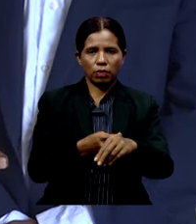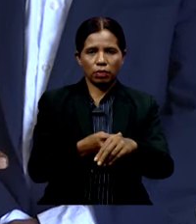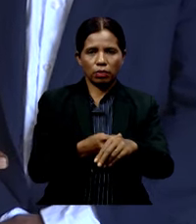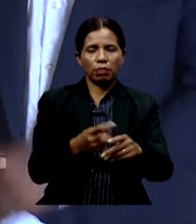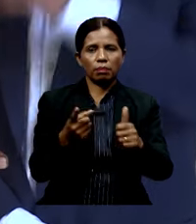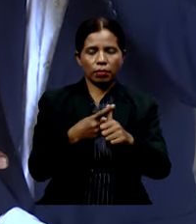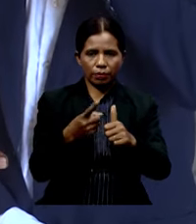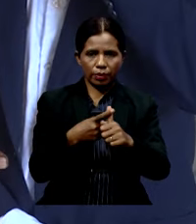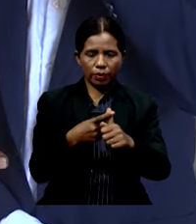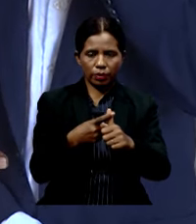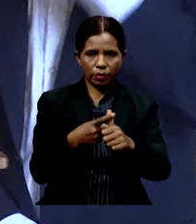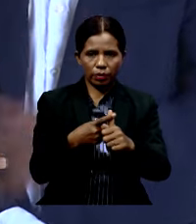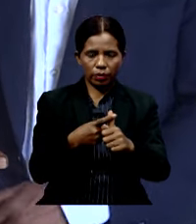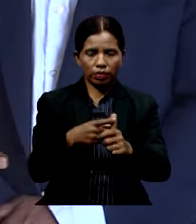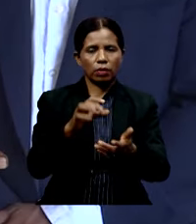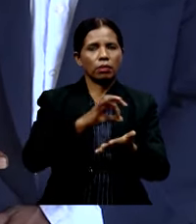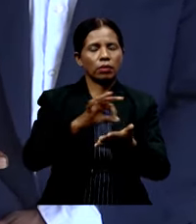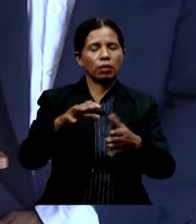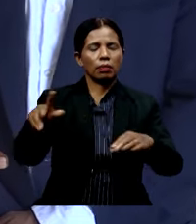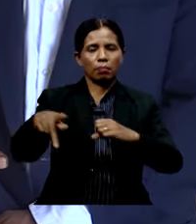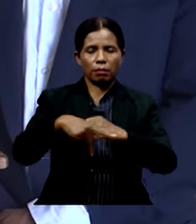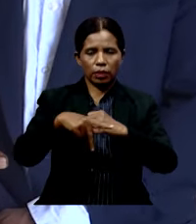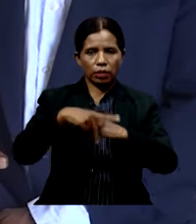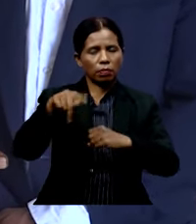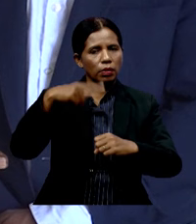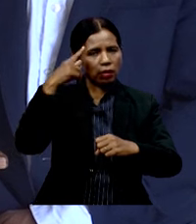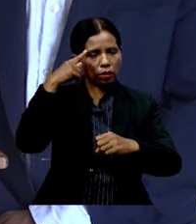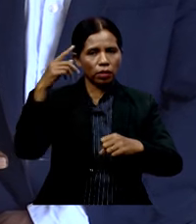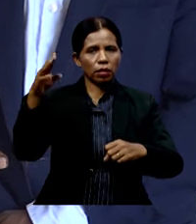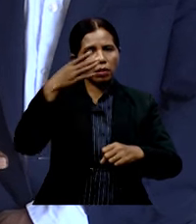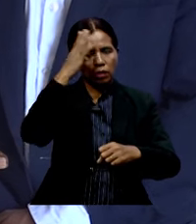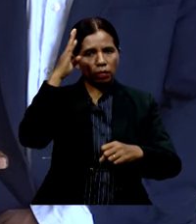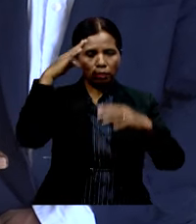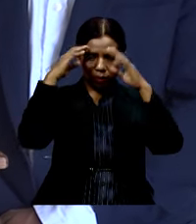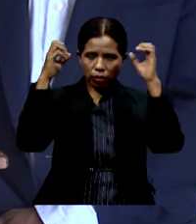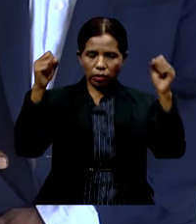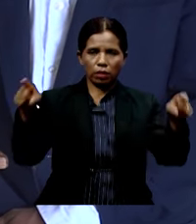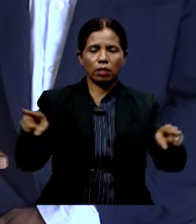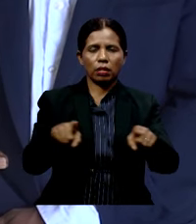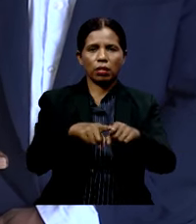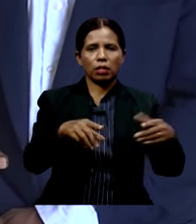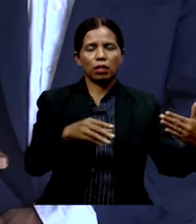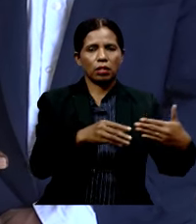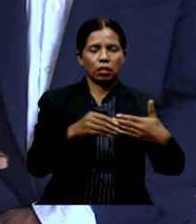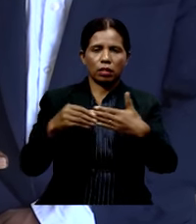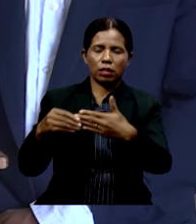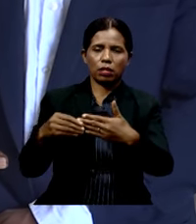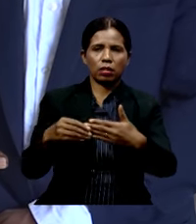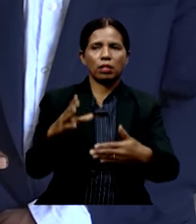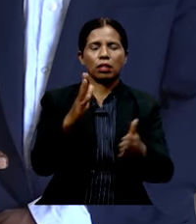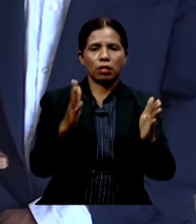início formação partidos políticos neve senhor presidente anesan fundador